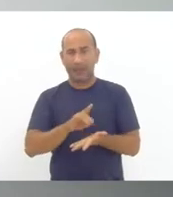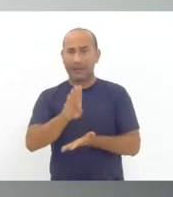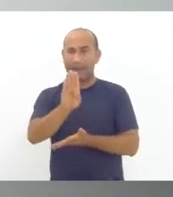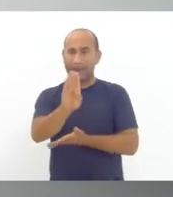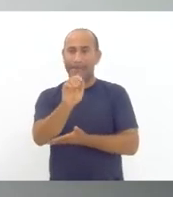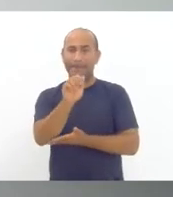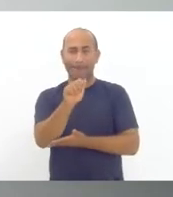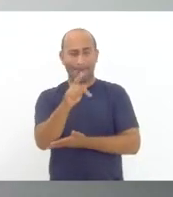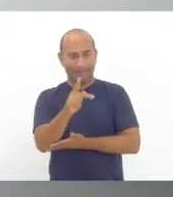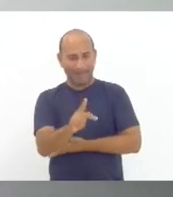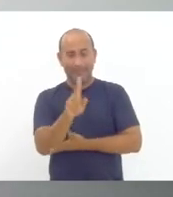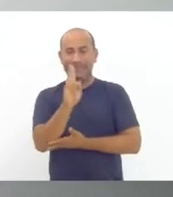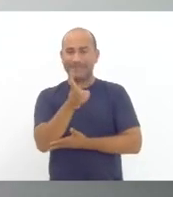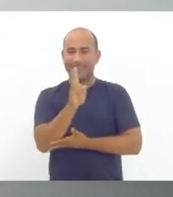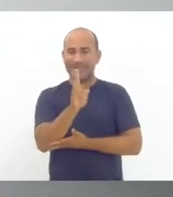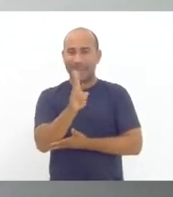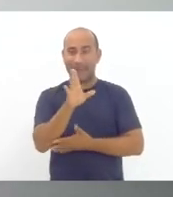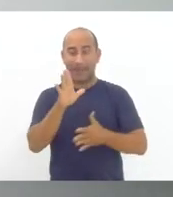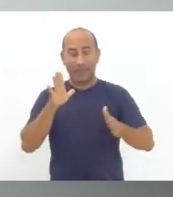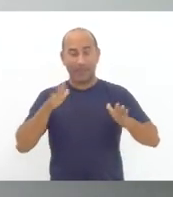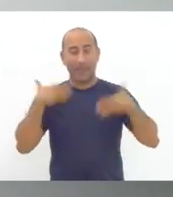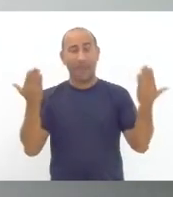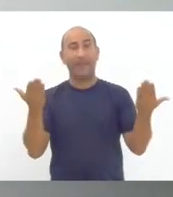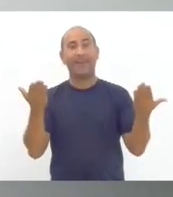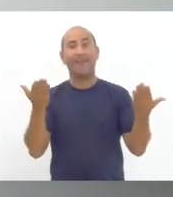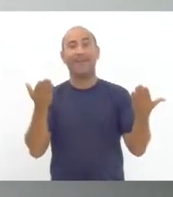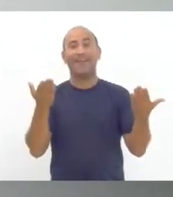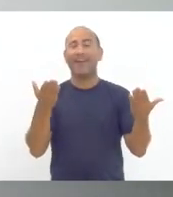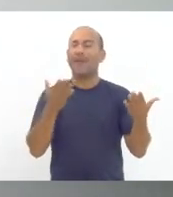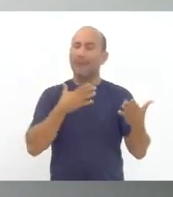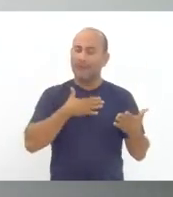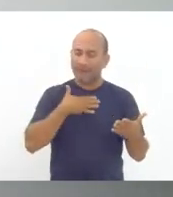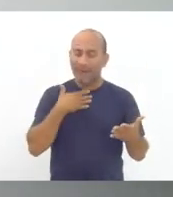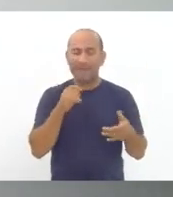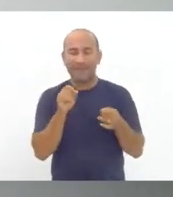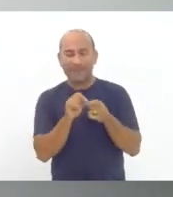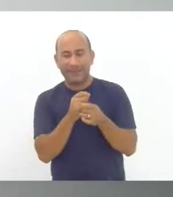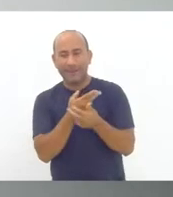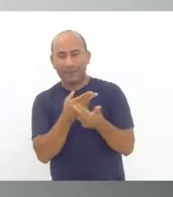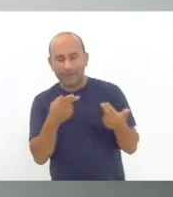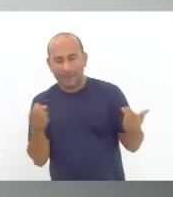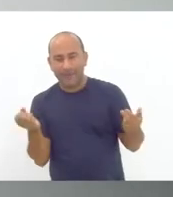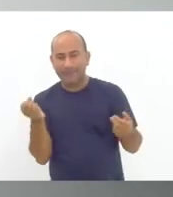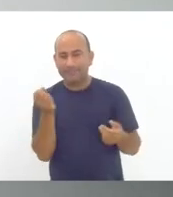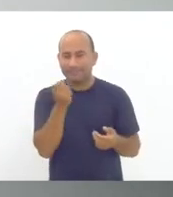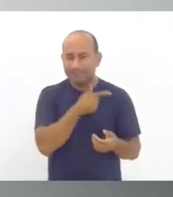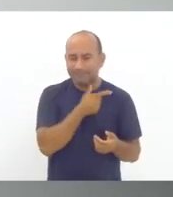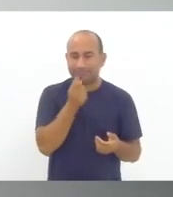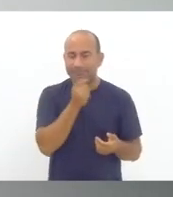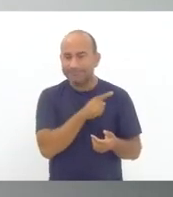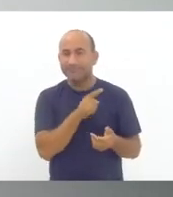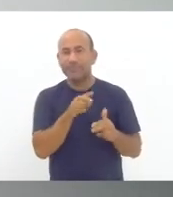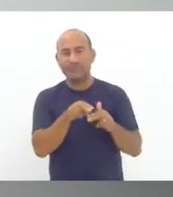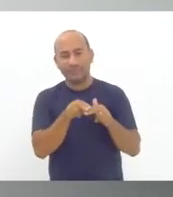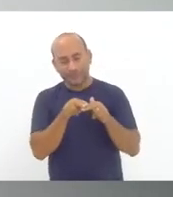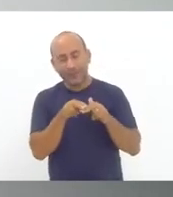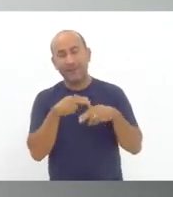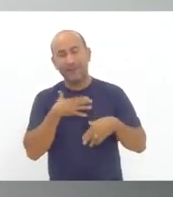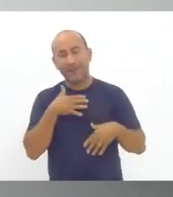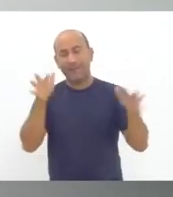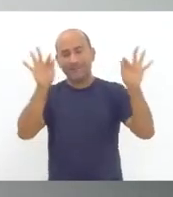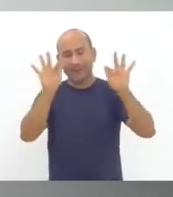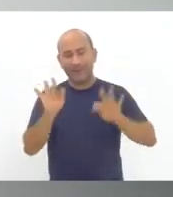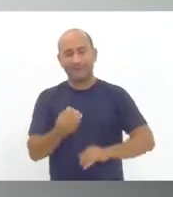me pega de surpresa ele adora fazer algumas pegadinhas e hoje ele fez essa comigo mas eu tô muito feliz de estar aqui